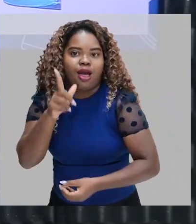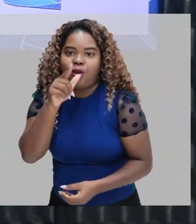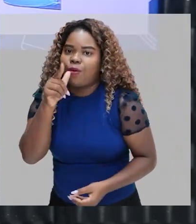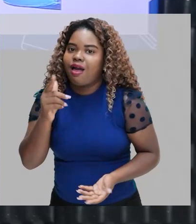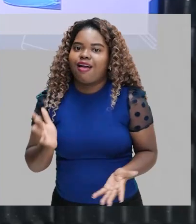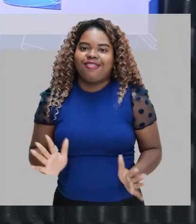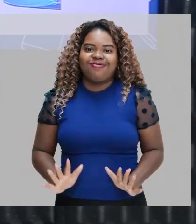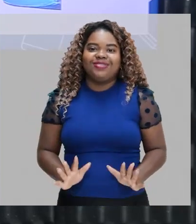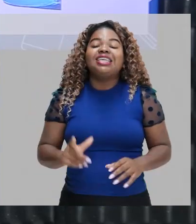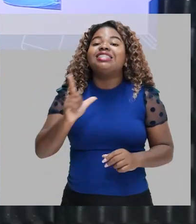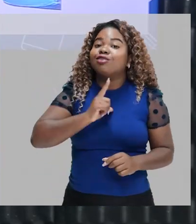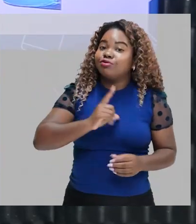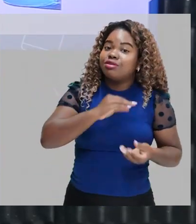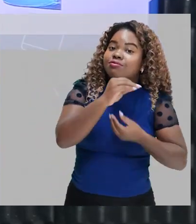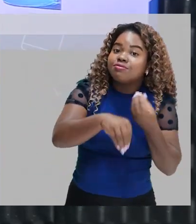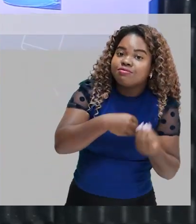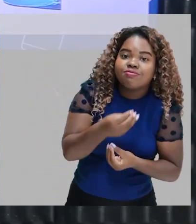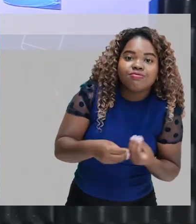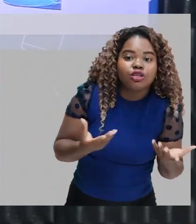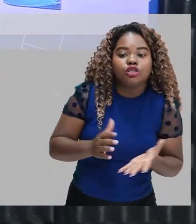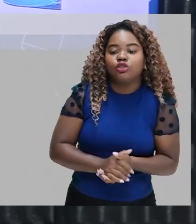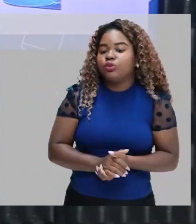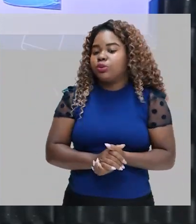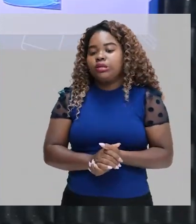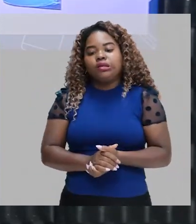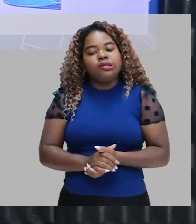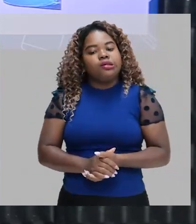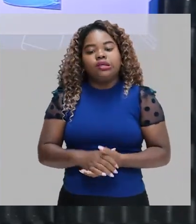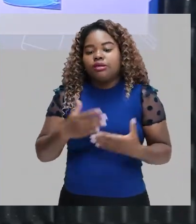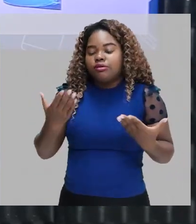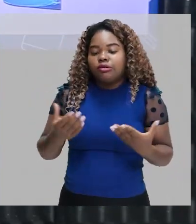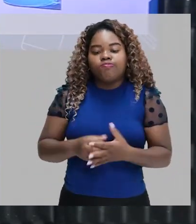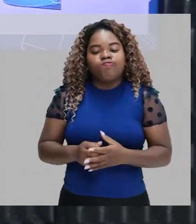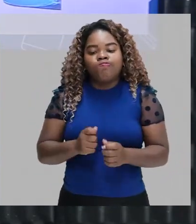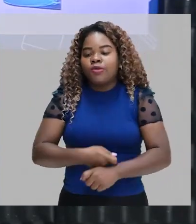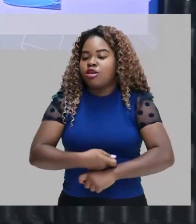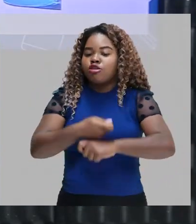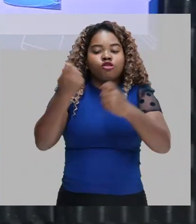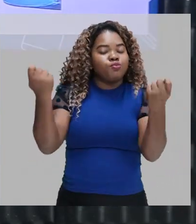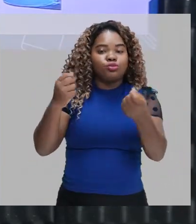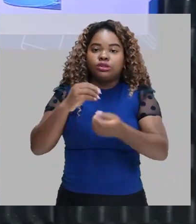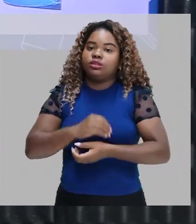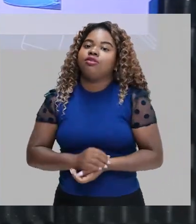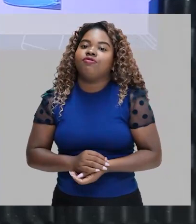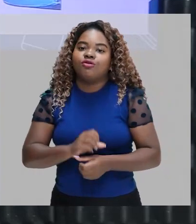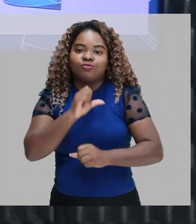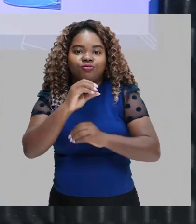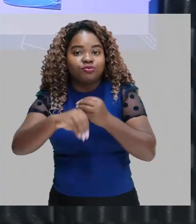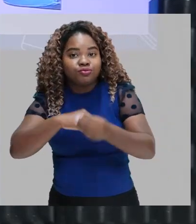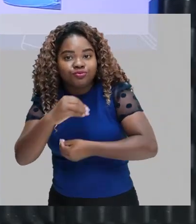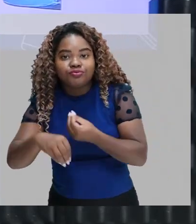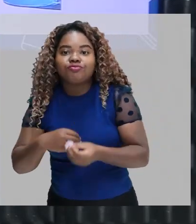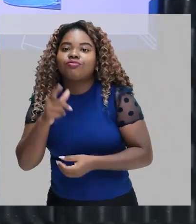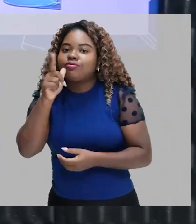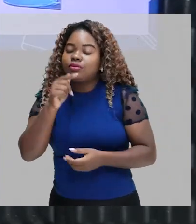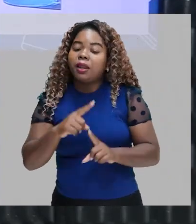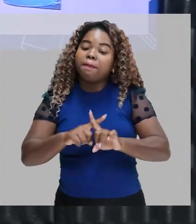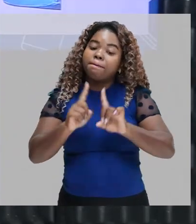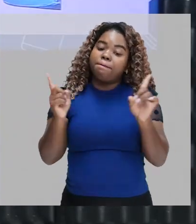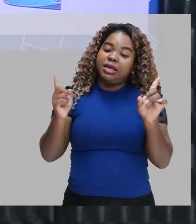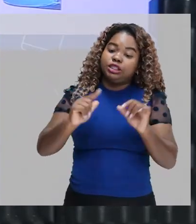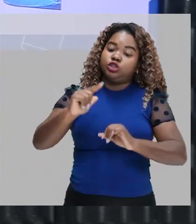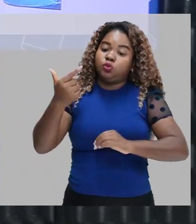Então, existem substâncias que não são solúveis na água, mas grande parte